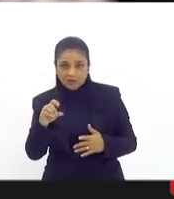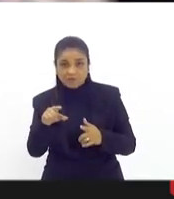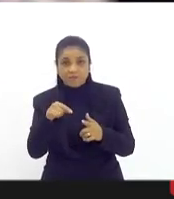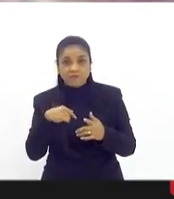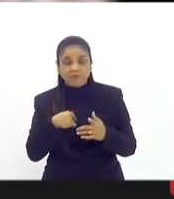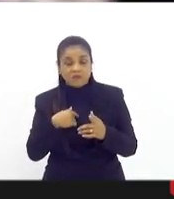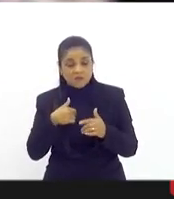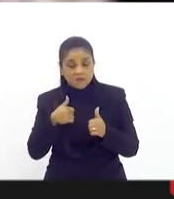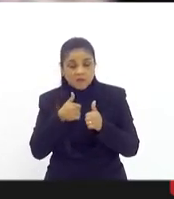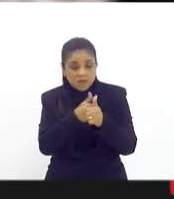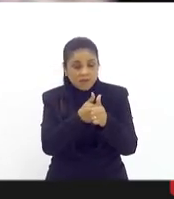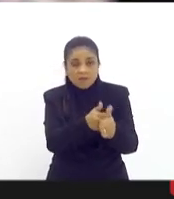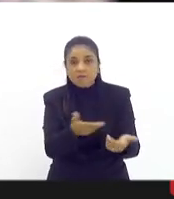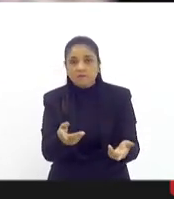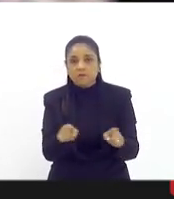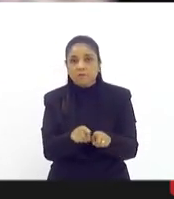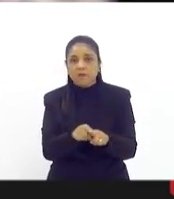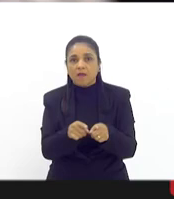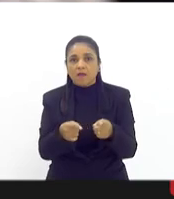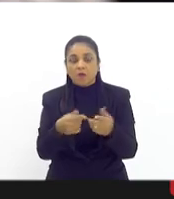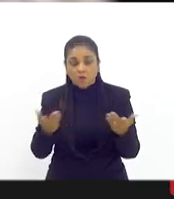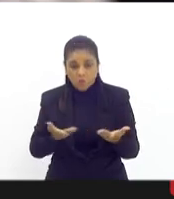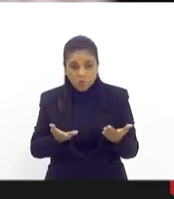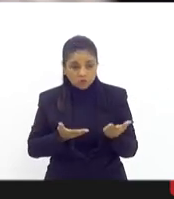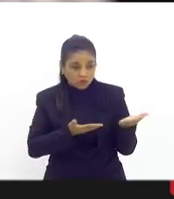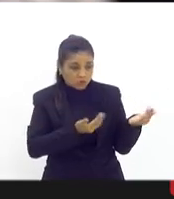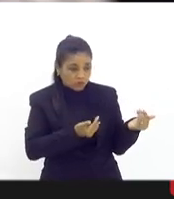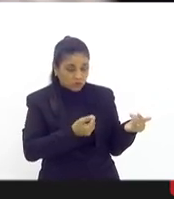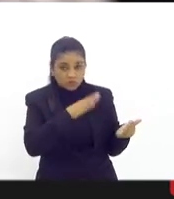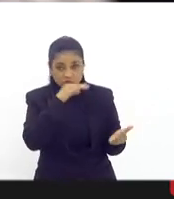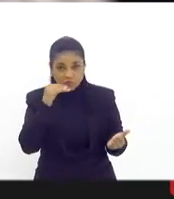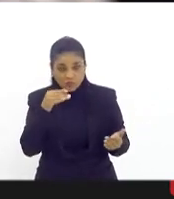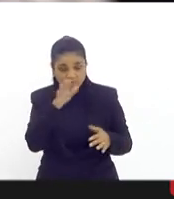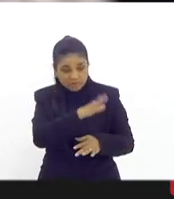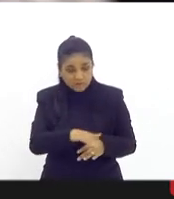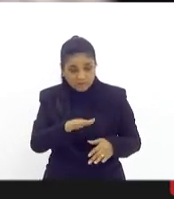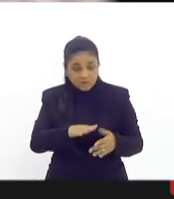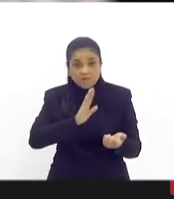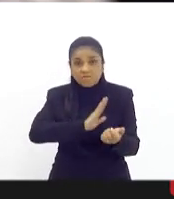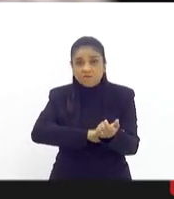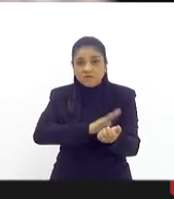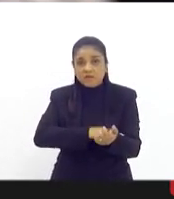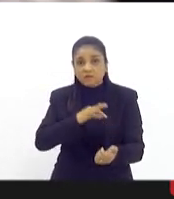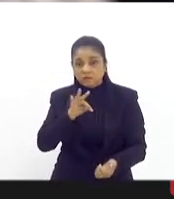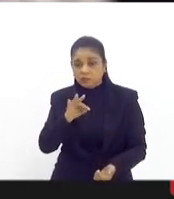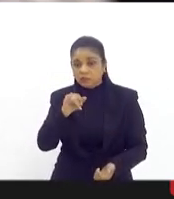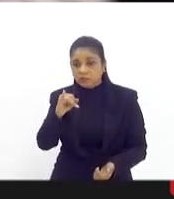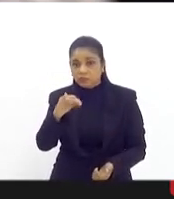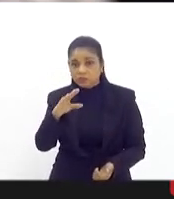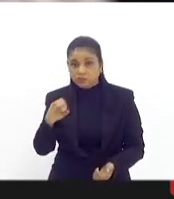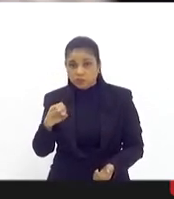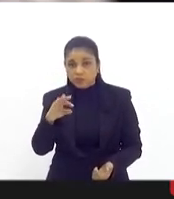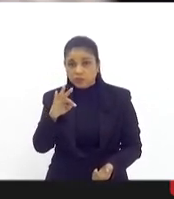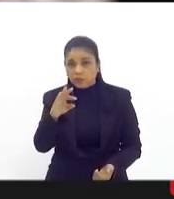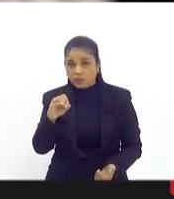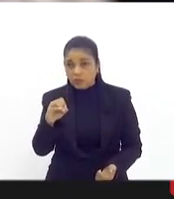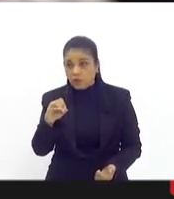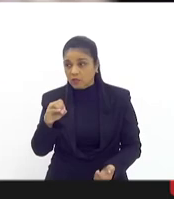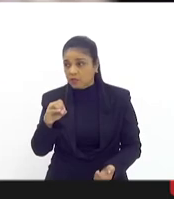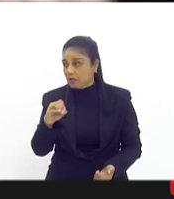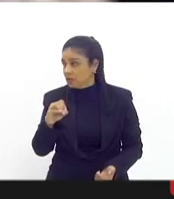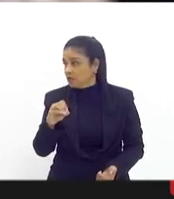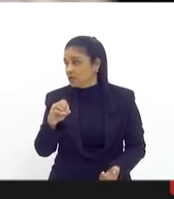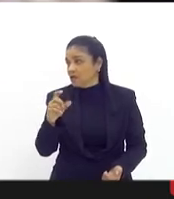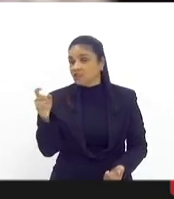imaginou. Hoje, a gente tem uma juventude, crianças e adolescentes tão viciados em TikTok que eles não têm mais absolutamente nenhum controle sobre o que